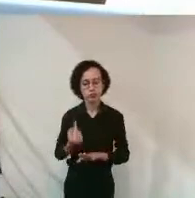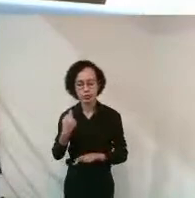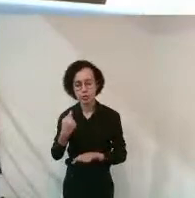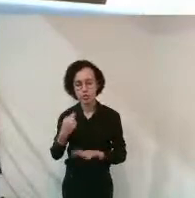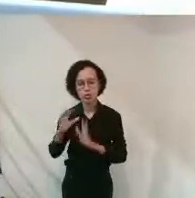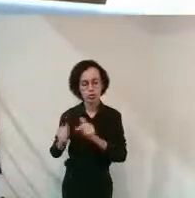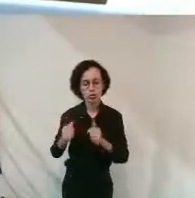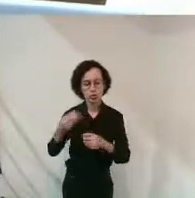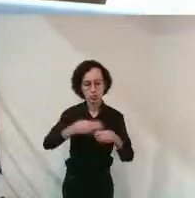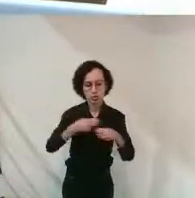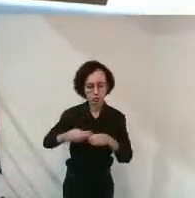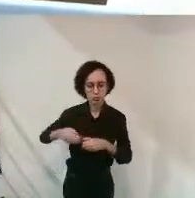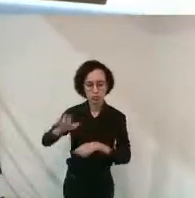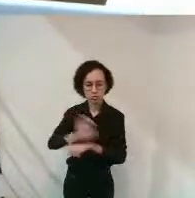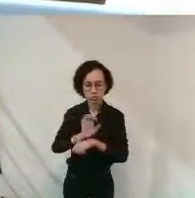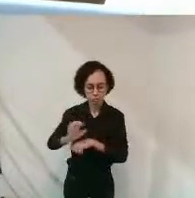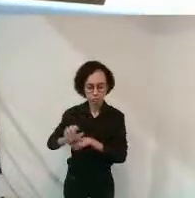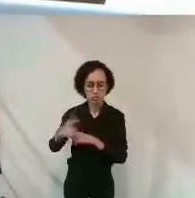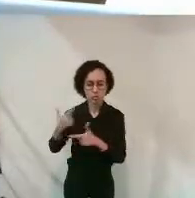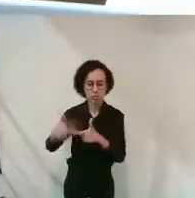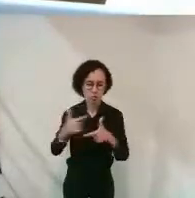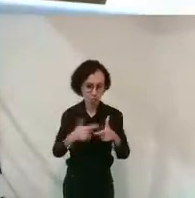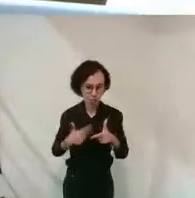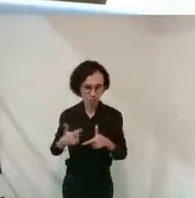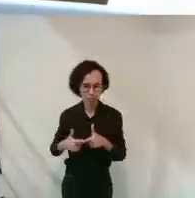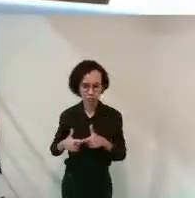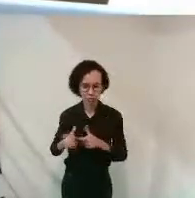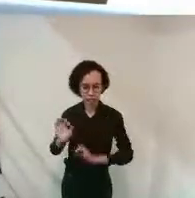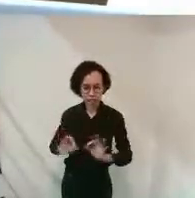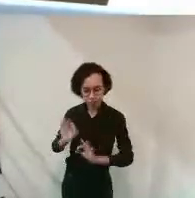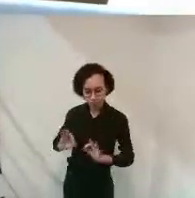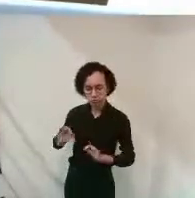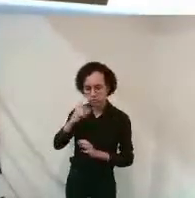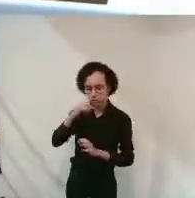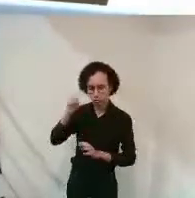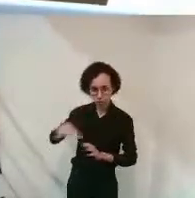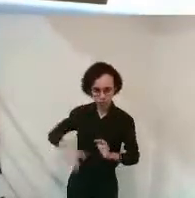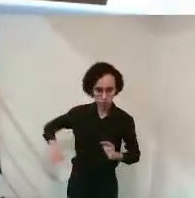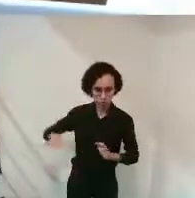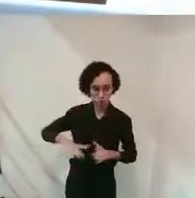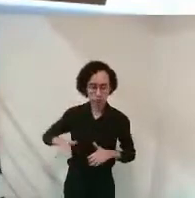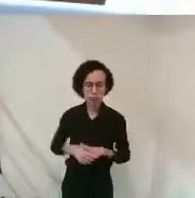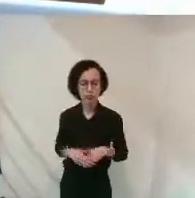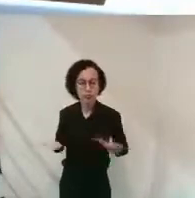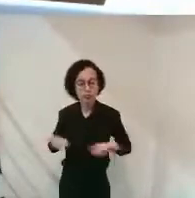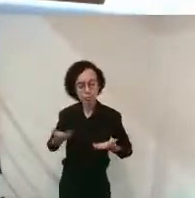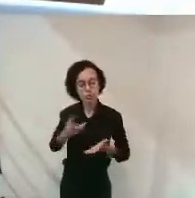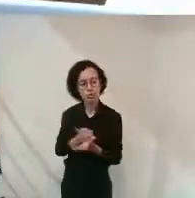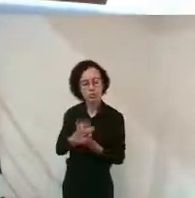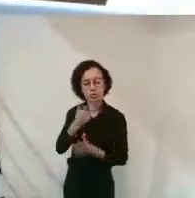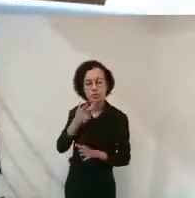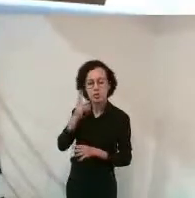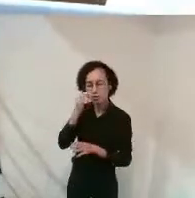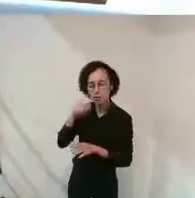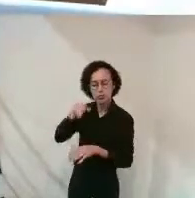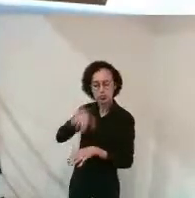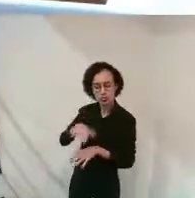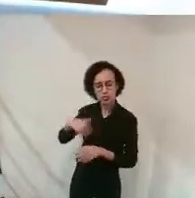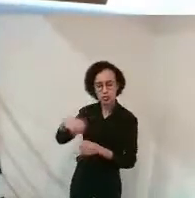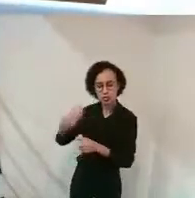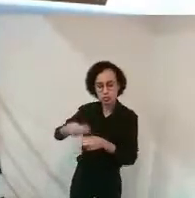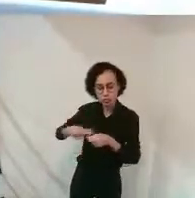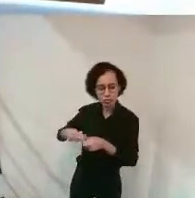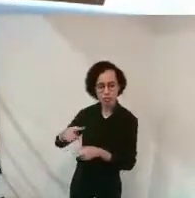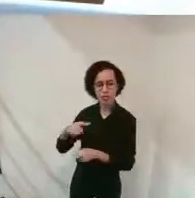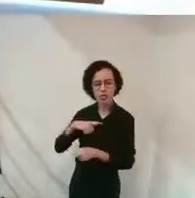do Estado estão com problemas na gestão de resíduos. E hoje eu costumo dizer que mesmo aqueles municípios que têm